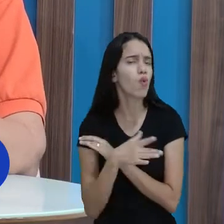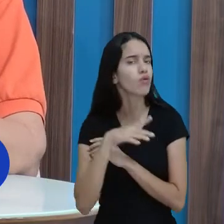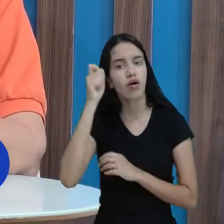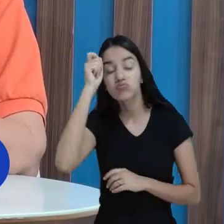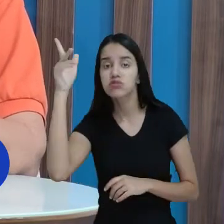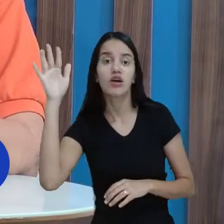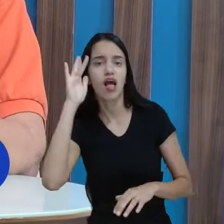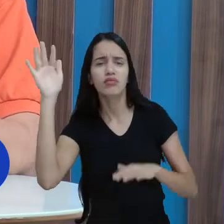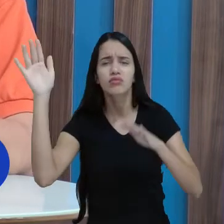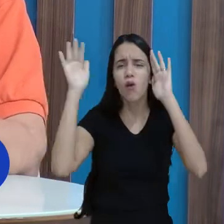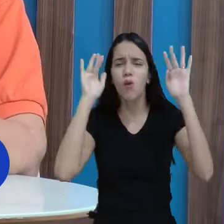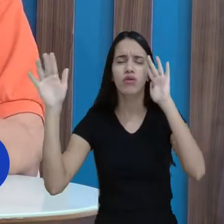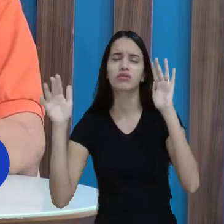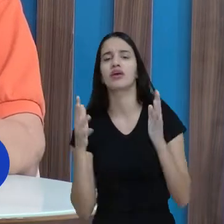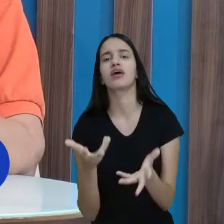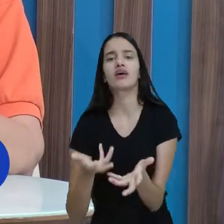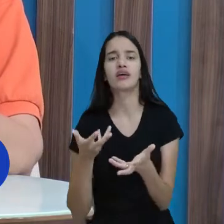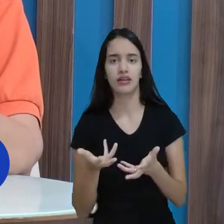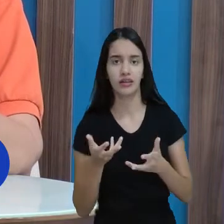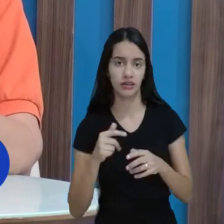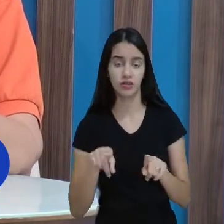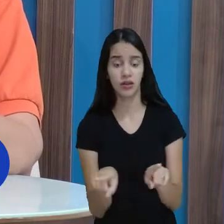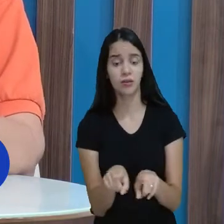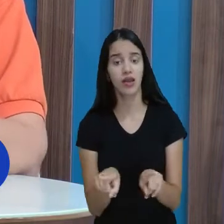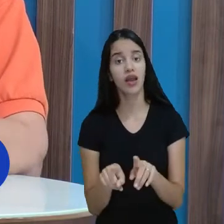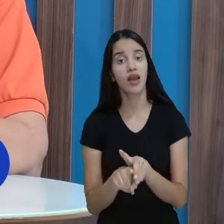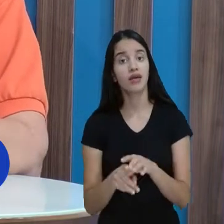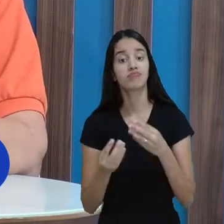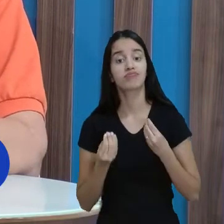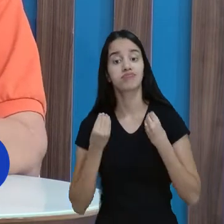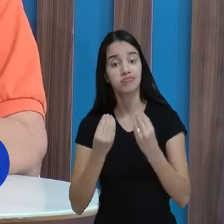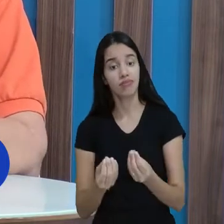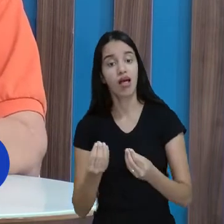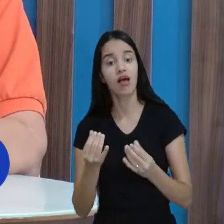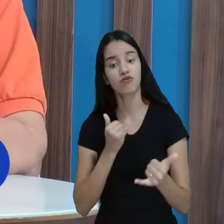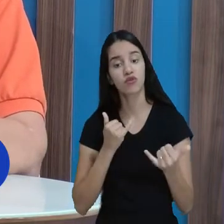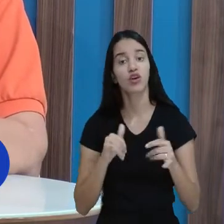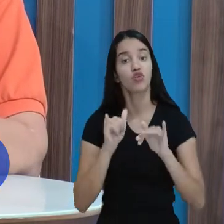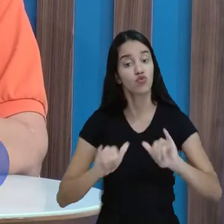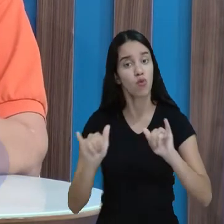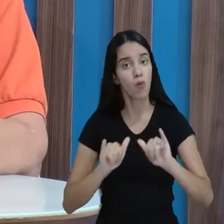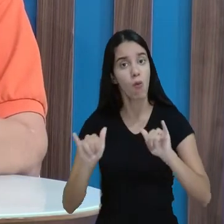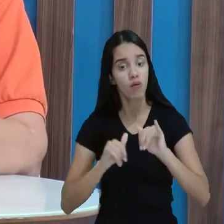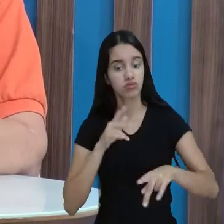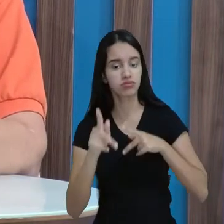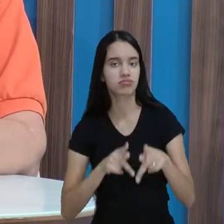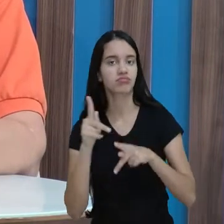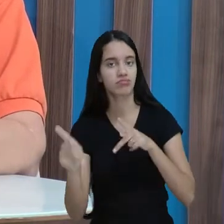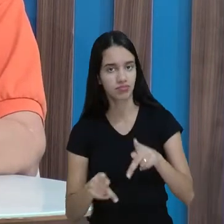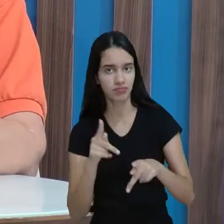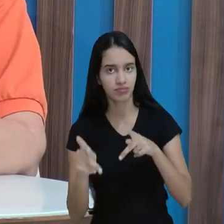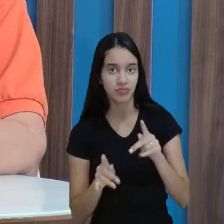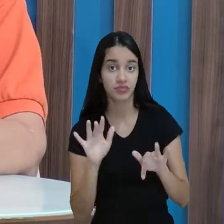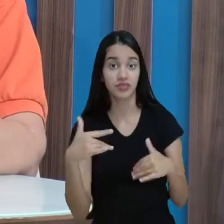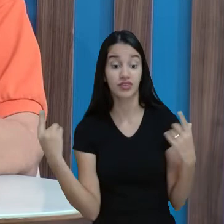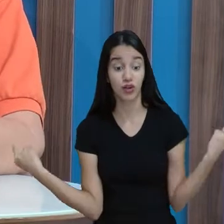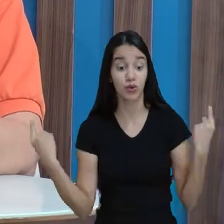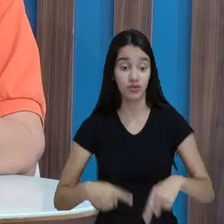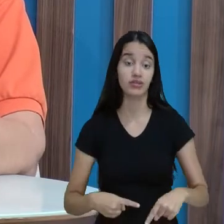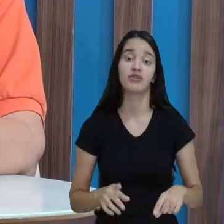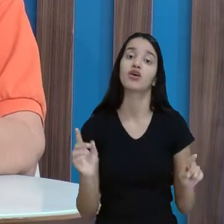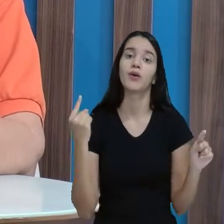de teorias, querendo aí, né, passar para a população, e a população tornava para ele um desafio,